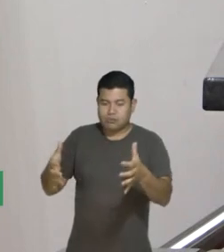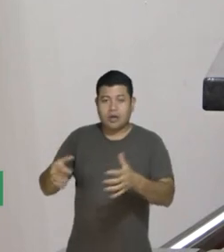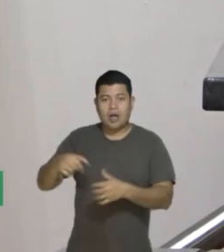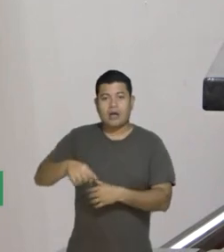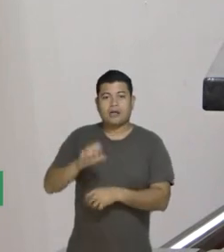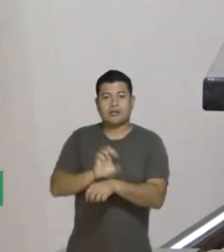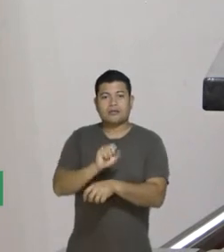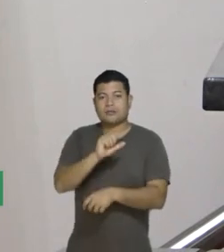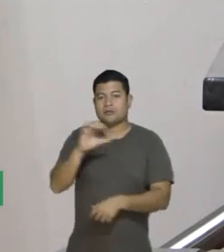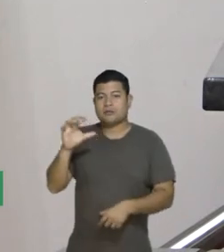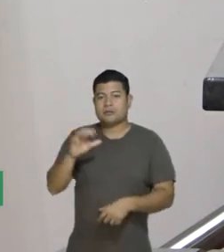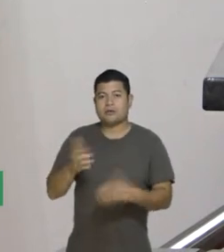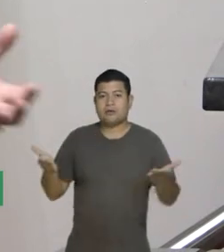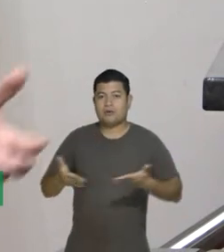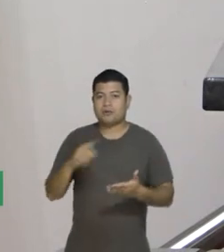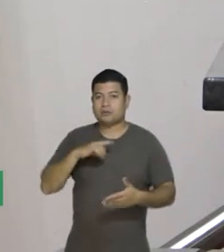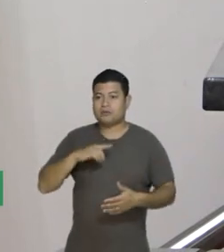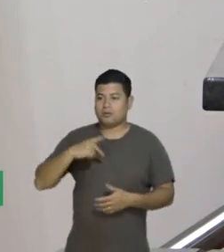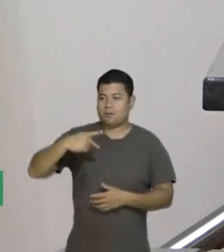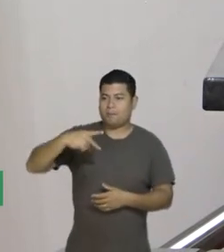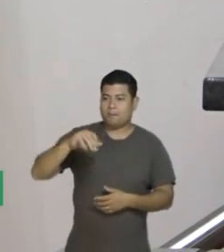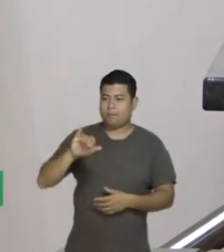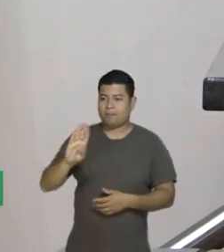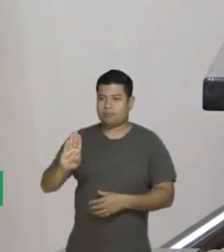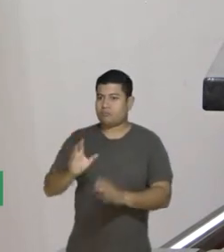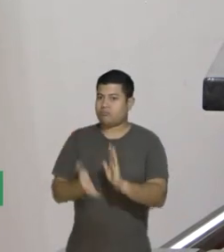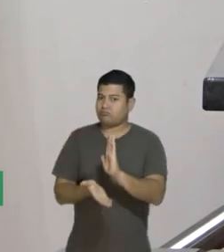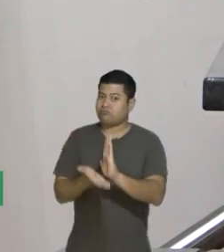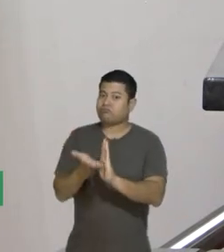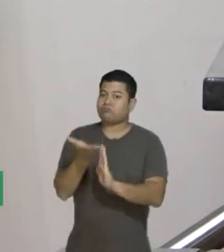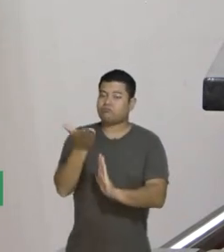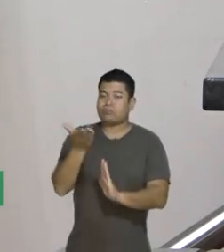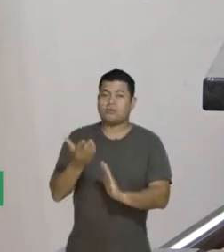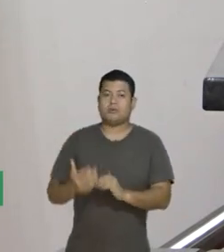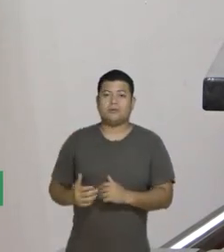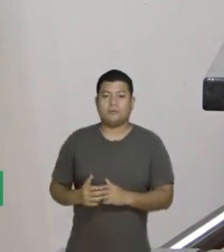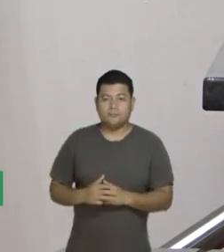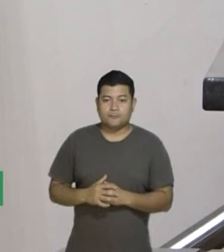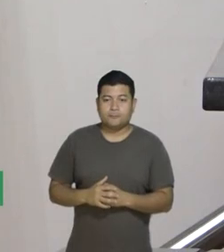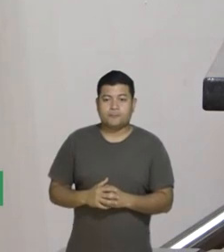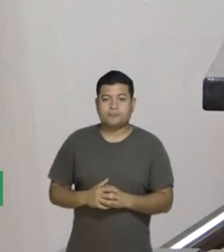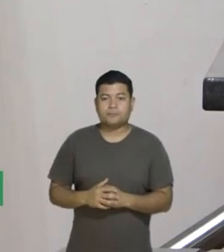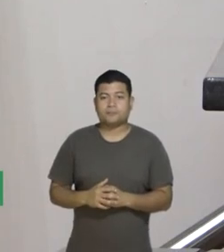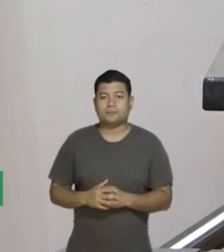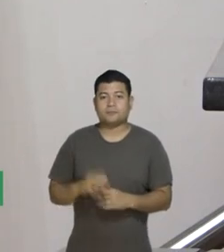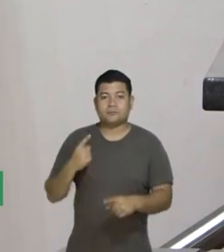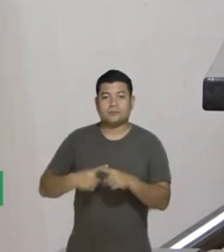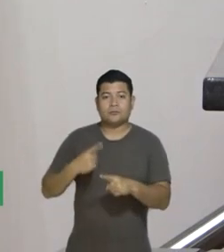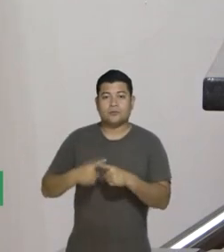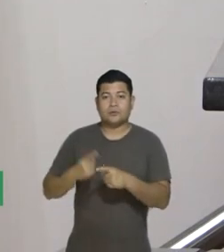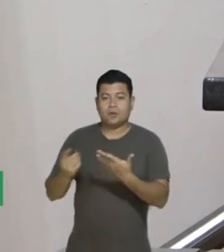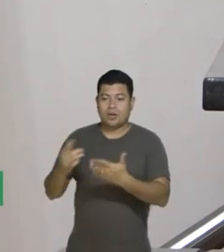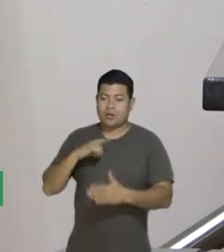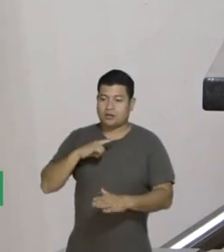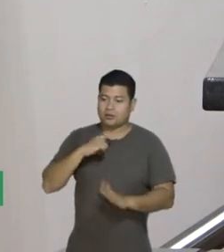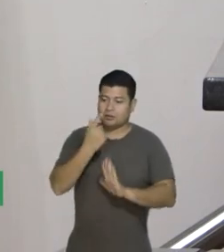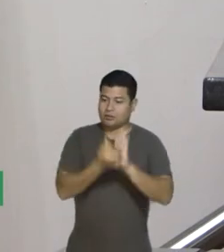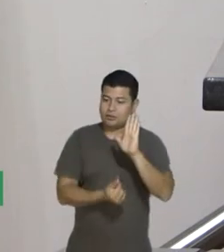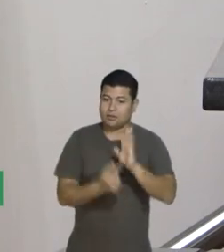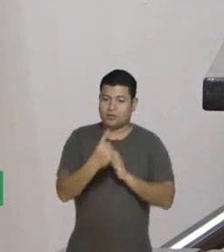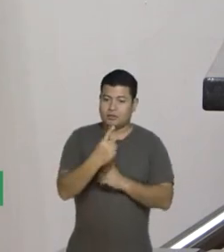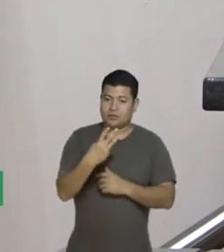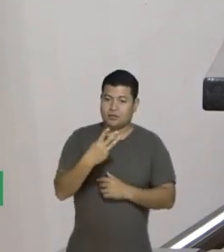hoje tem um dos maiores PIBs de Santa Catarina e da nossa região também, porque ela passa de um orçamento de 130